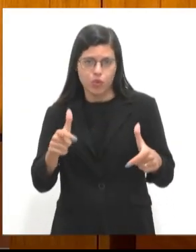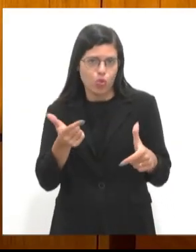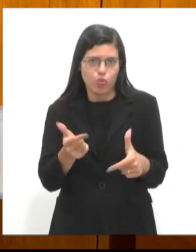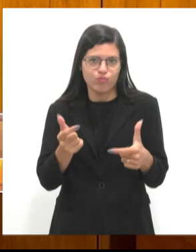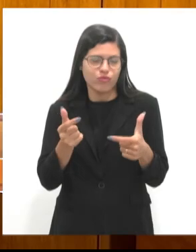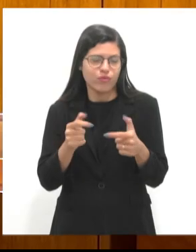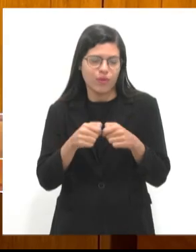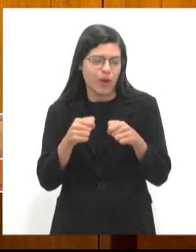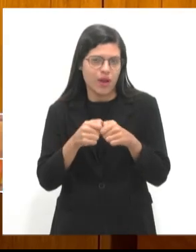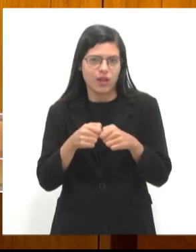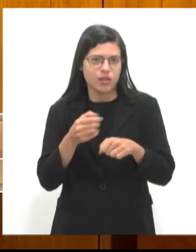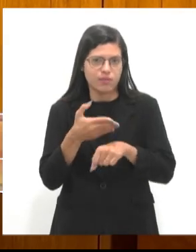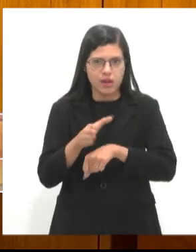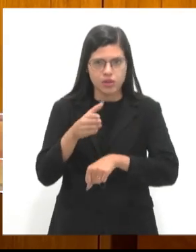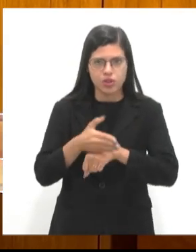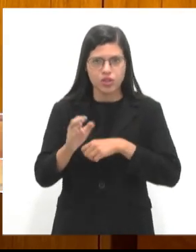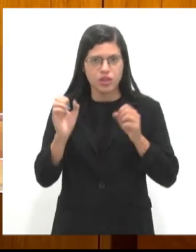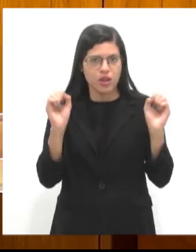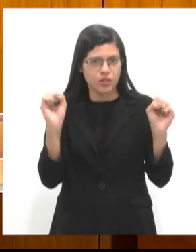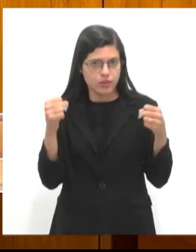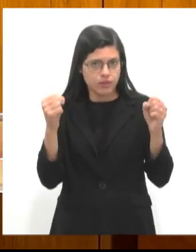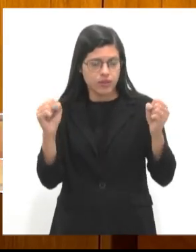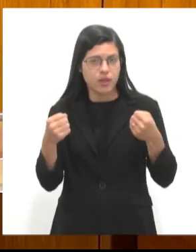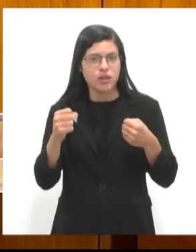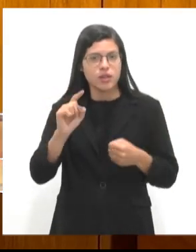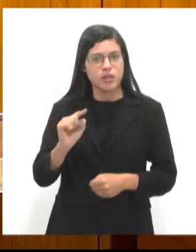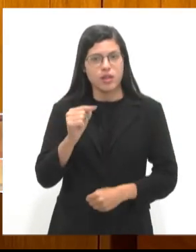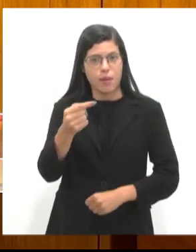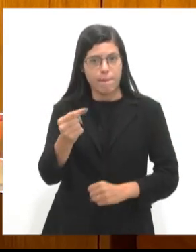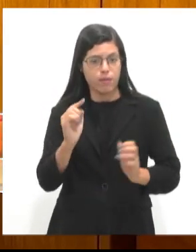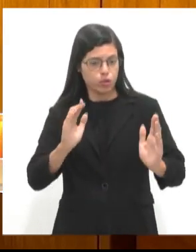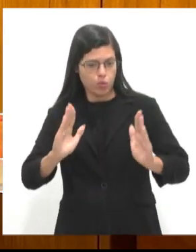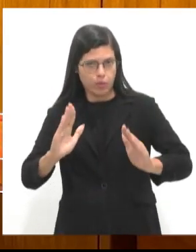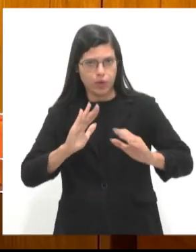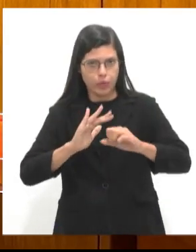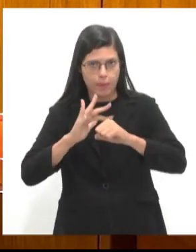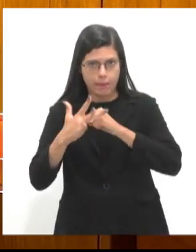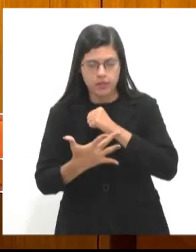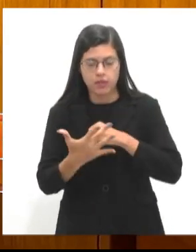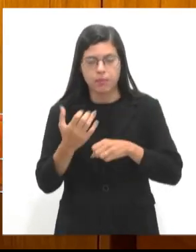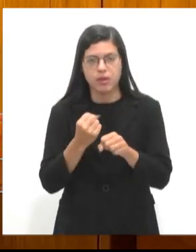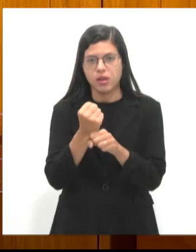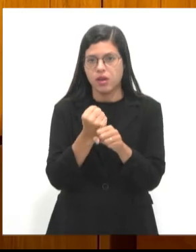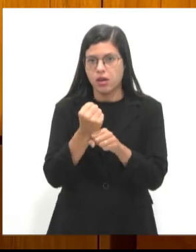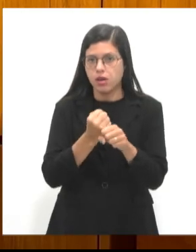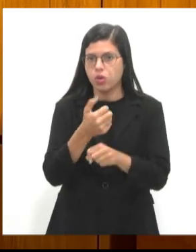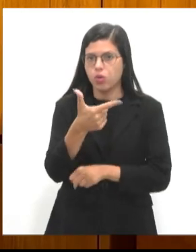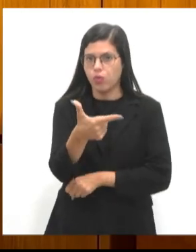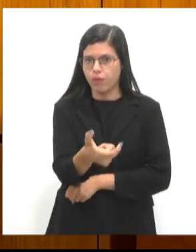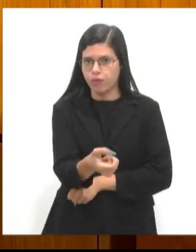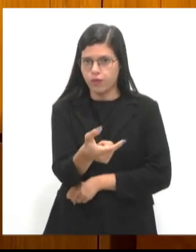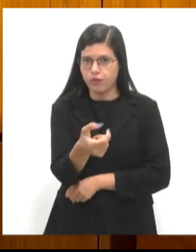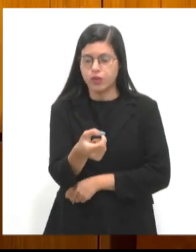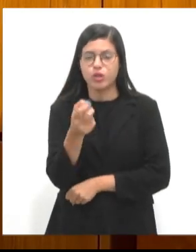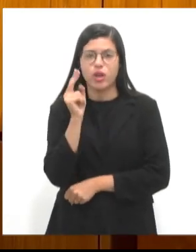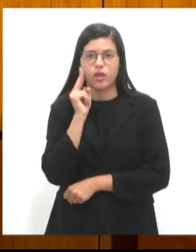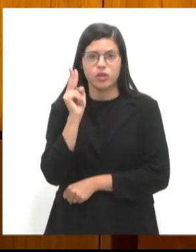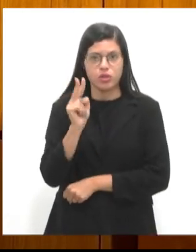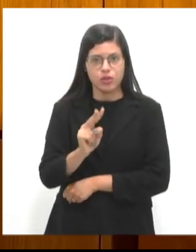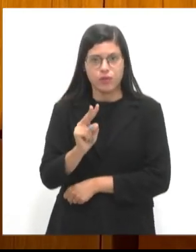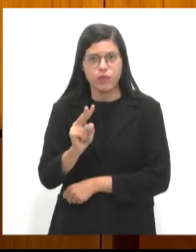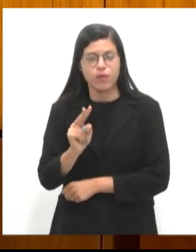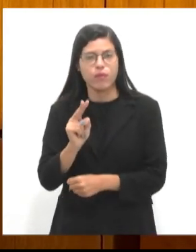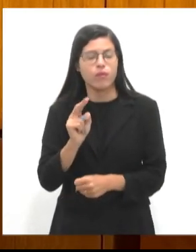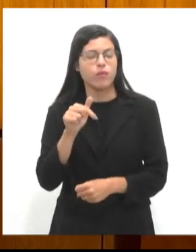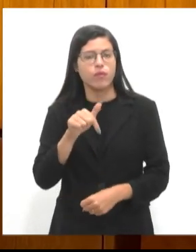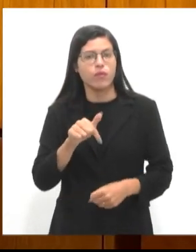físicos, e isso depois da pandemia do Covid-19, de 2020, a gente viu nos consultórios um